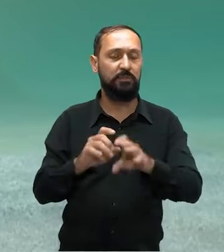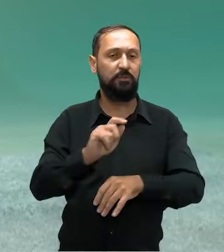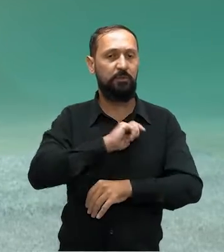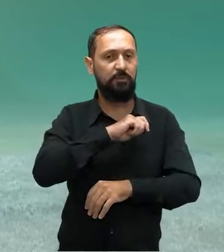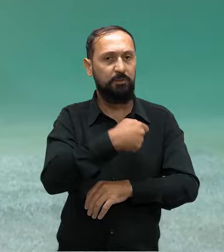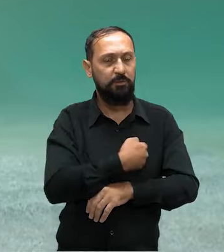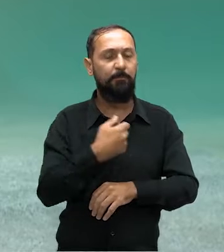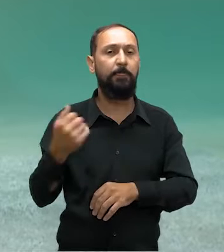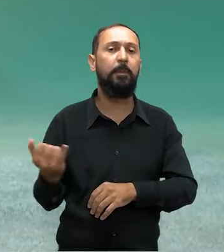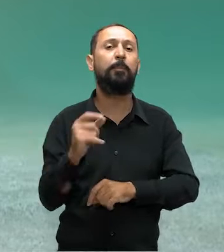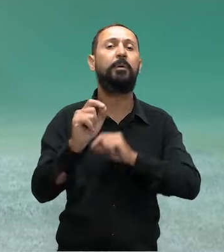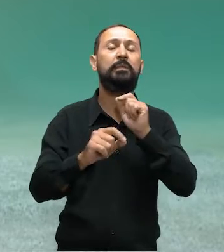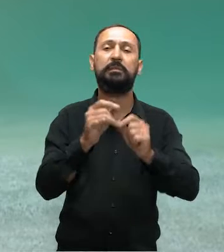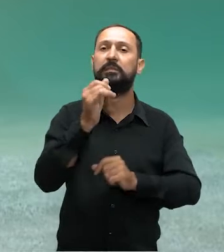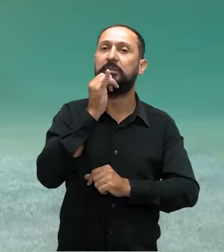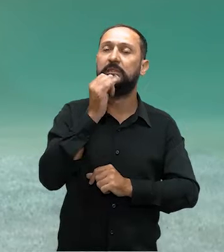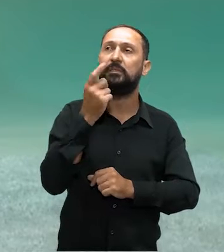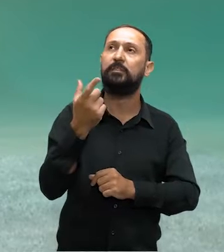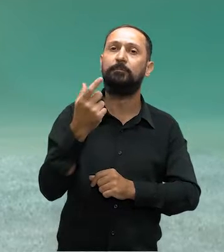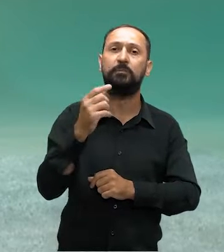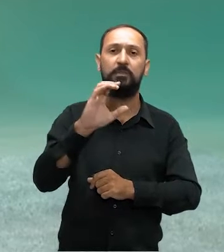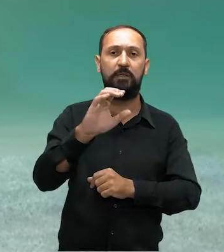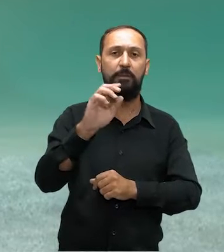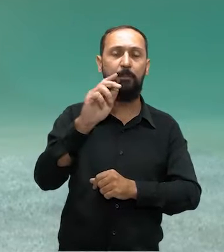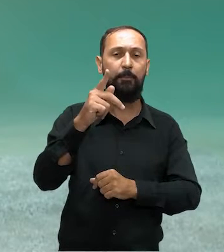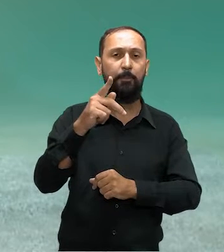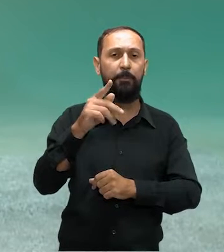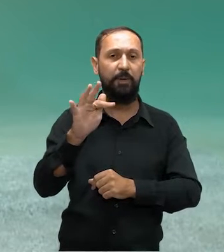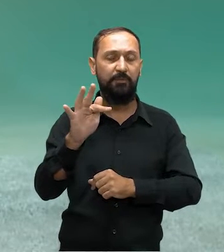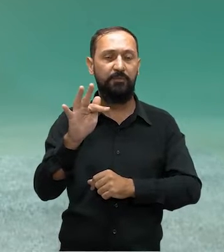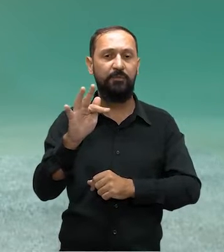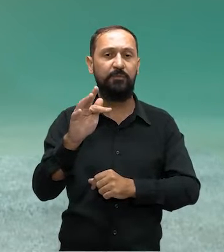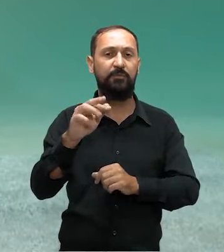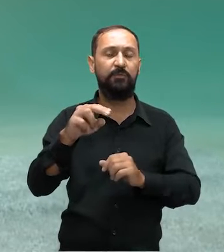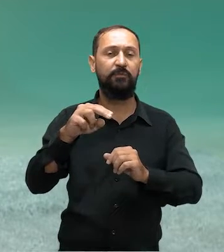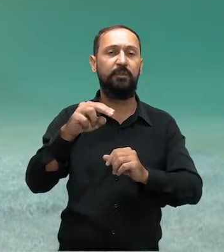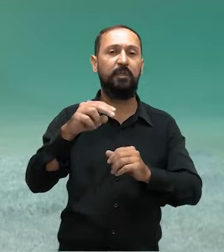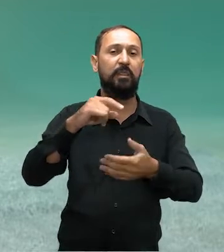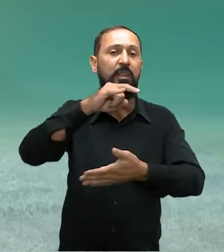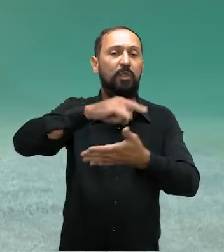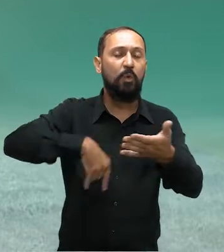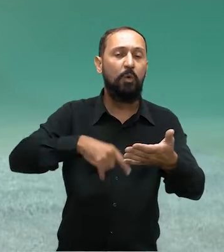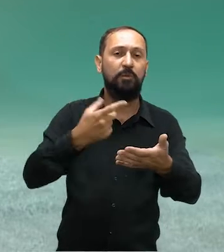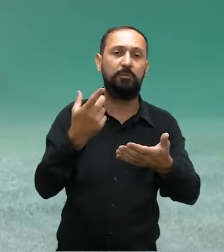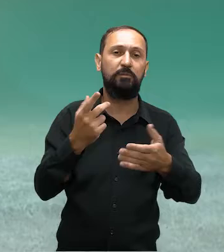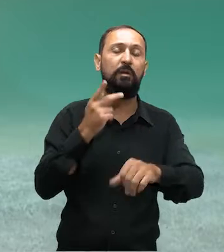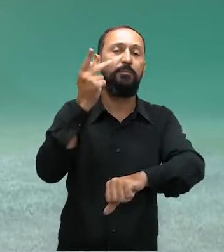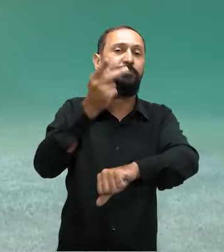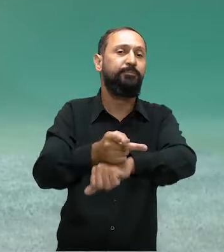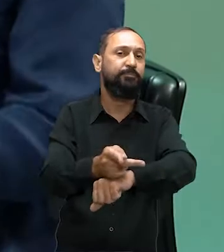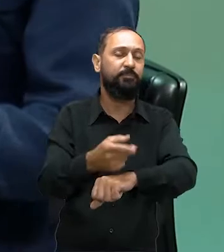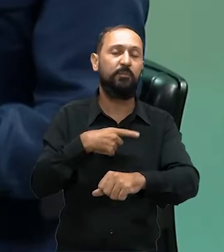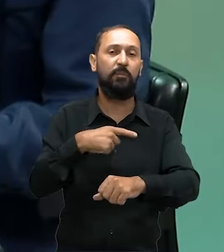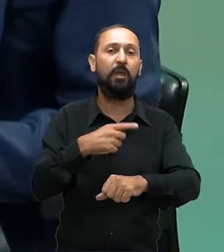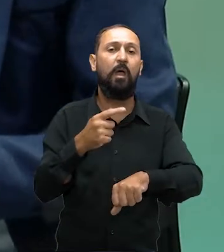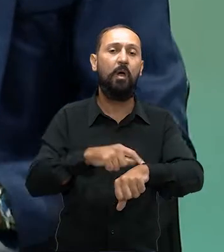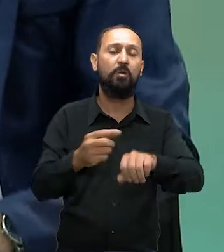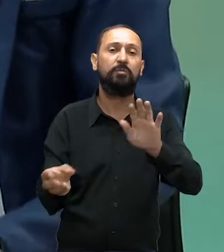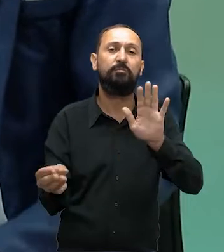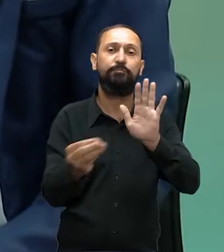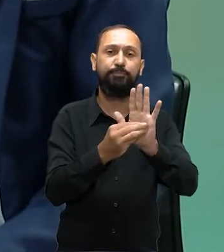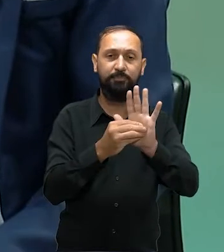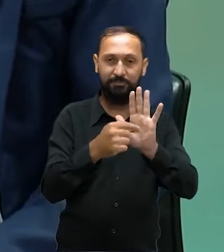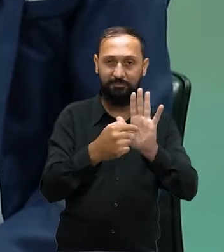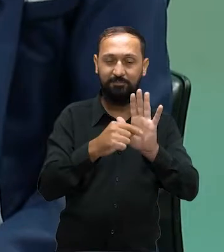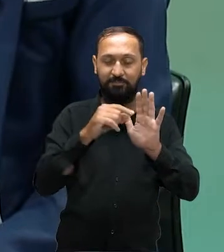educação fiscal, a importância por exemplo, você colocar o CPF na nota, que é uma ação nossa com a nota premiada. Quando você